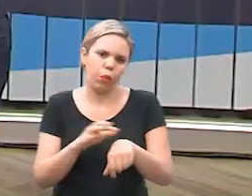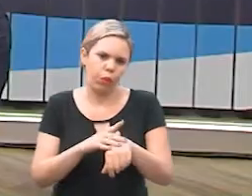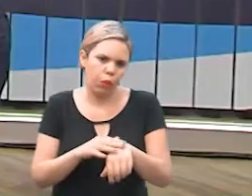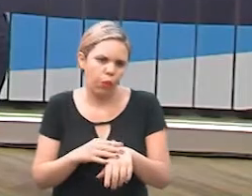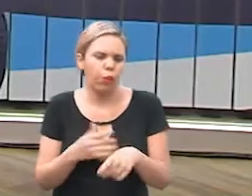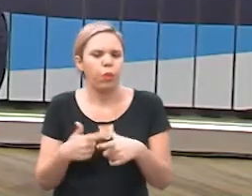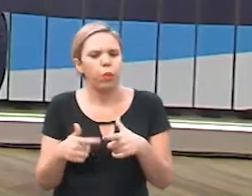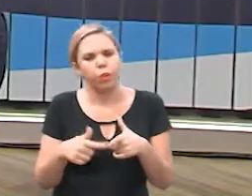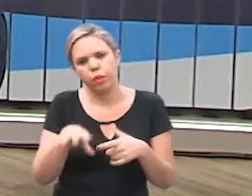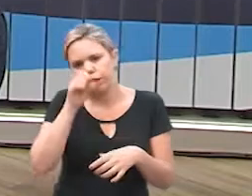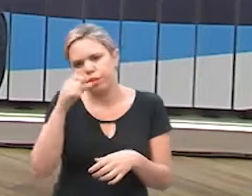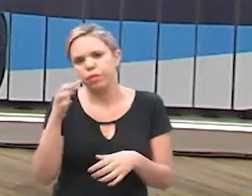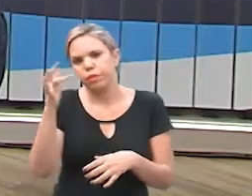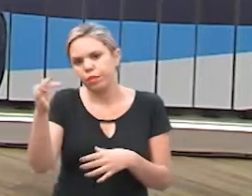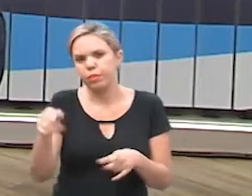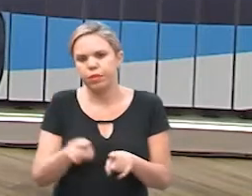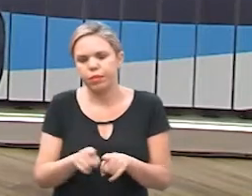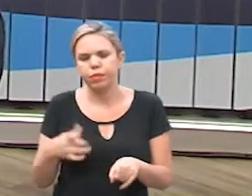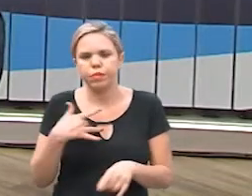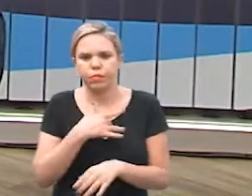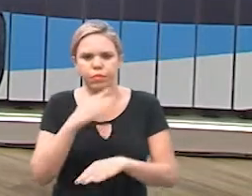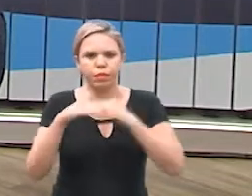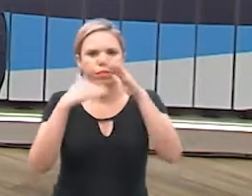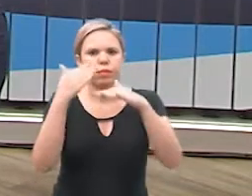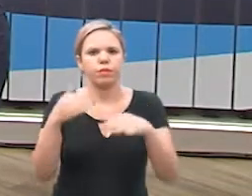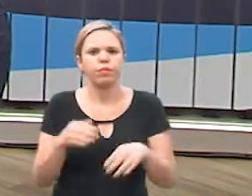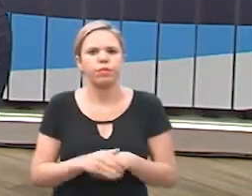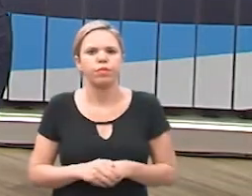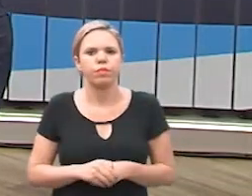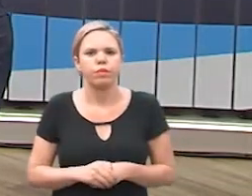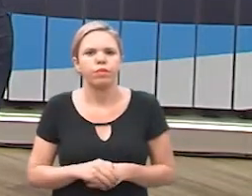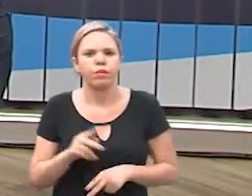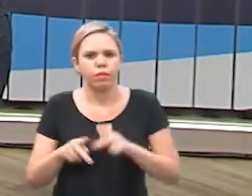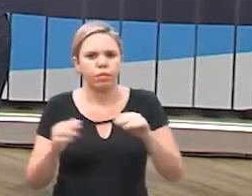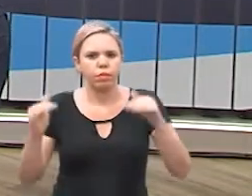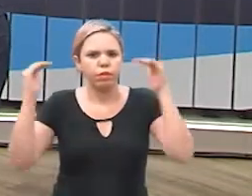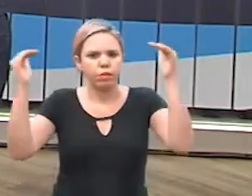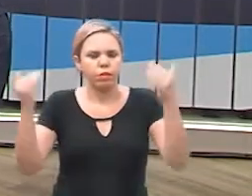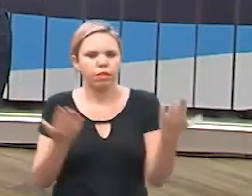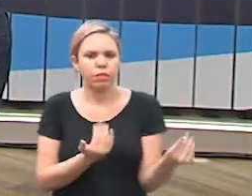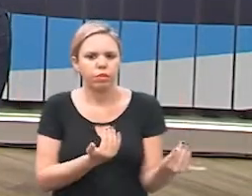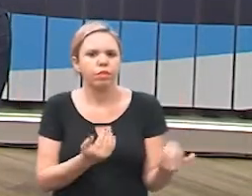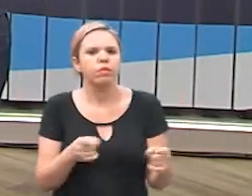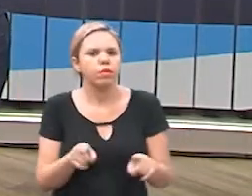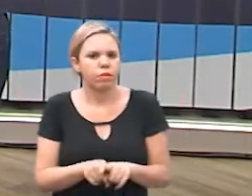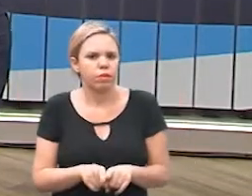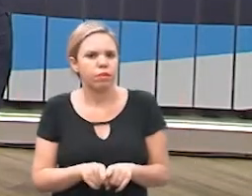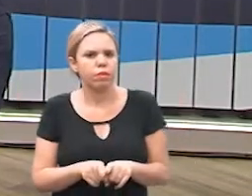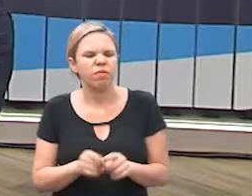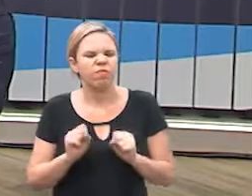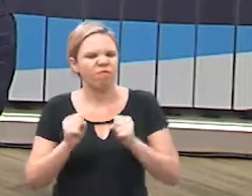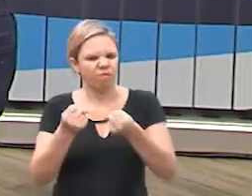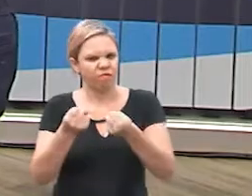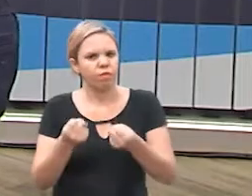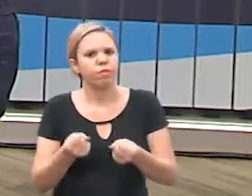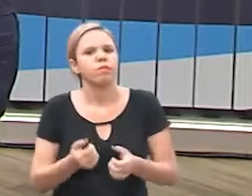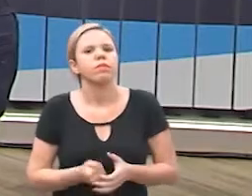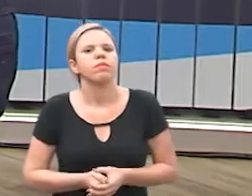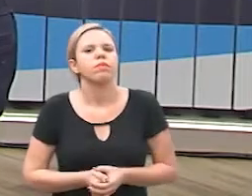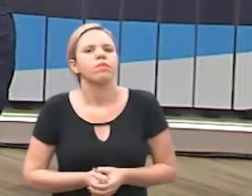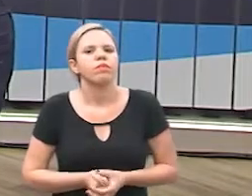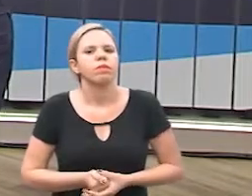desenvolvimento acaba ficando mais saudável, né? Ele chega na fase adulta, na juventude também, mais forte.